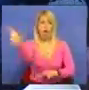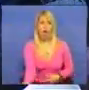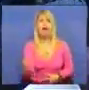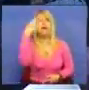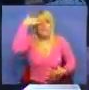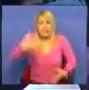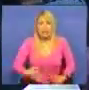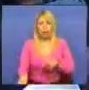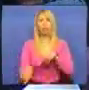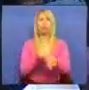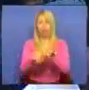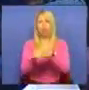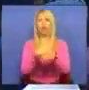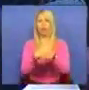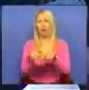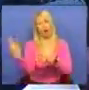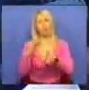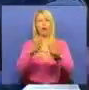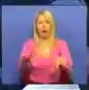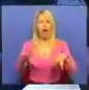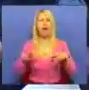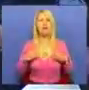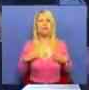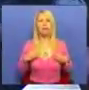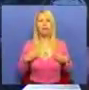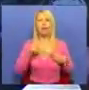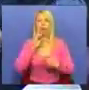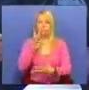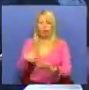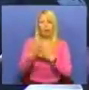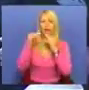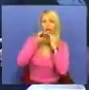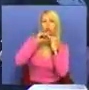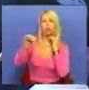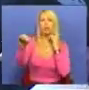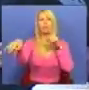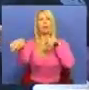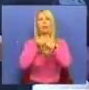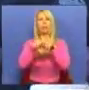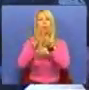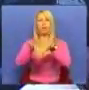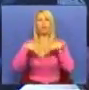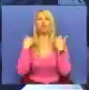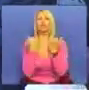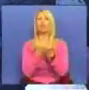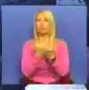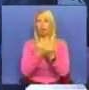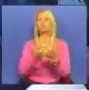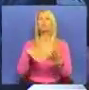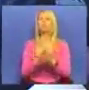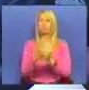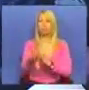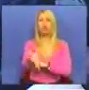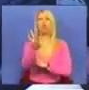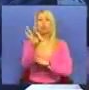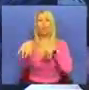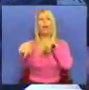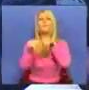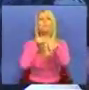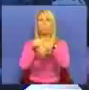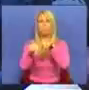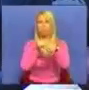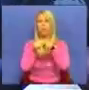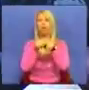Sr. Deputado reconheceria que, para efeitos da sustentabilidade das políticas sociais, para efeitos de escolhas políticas